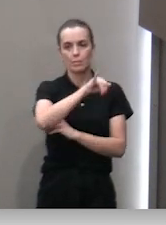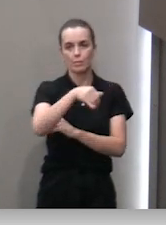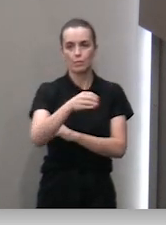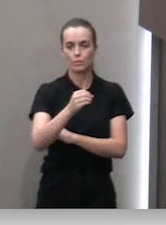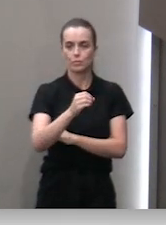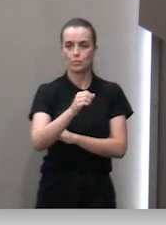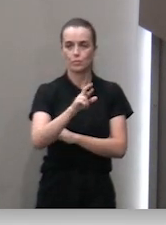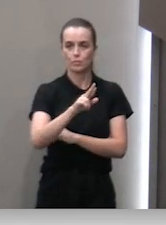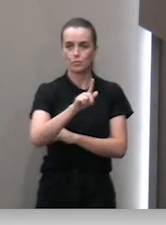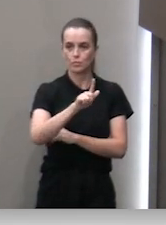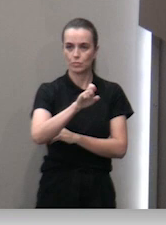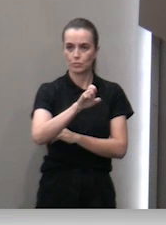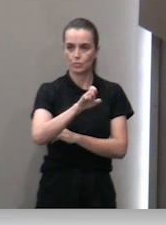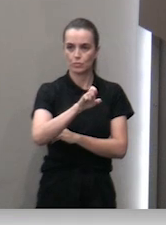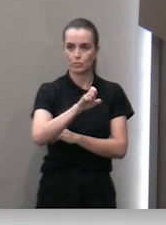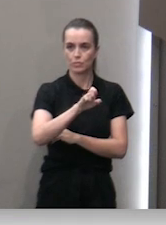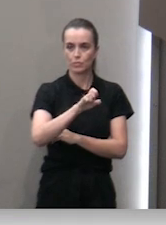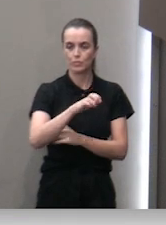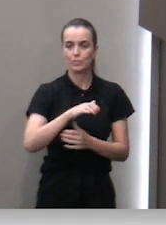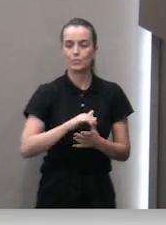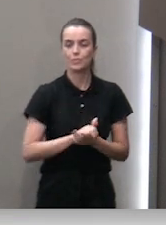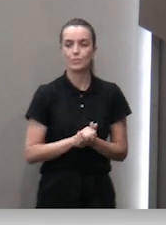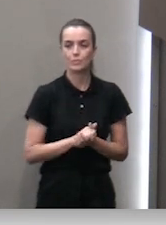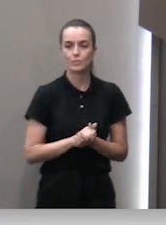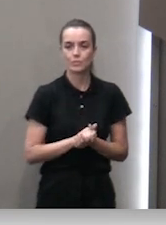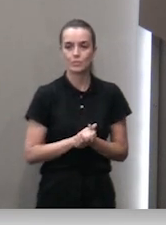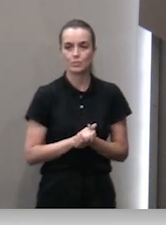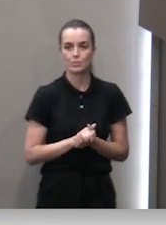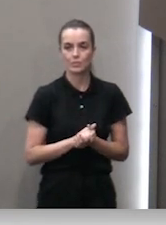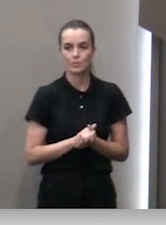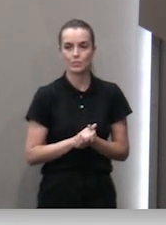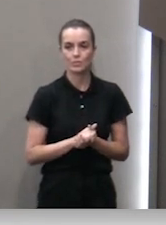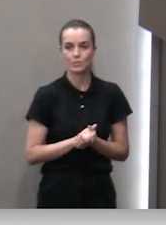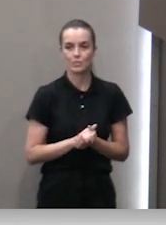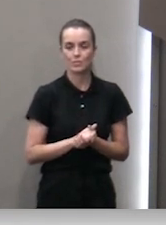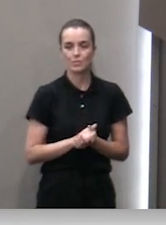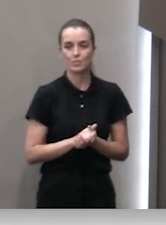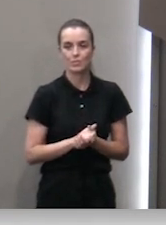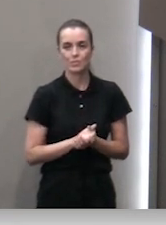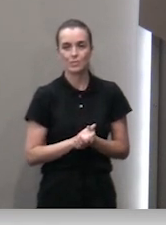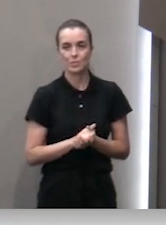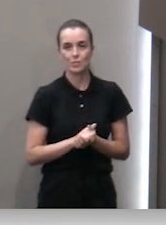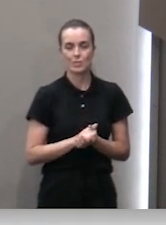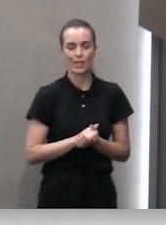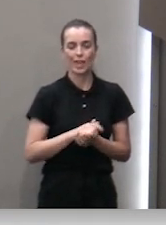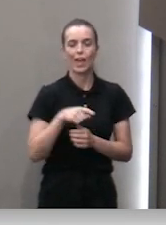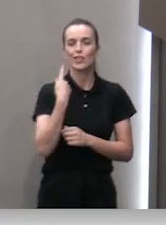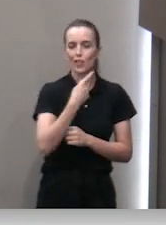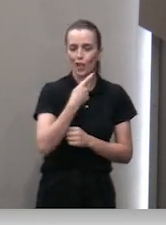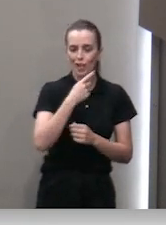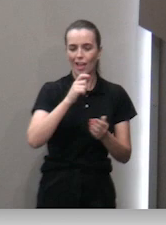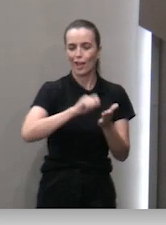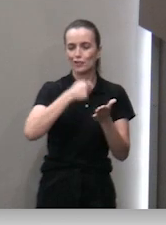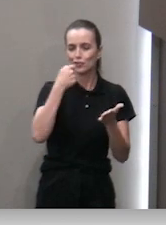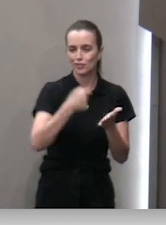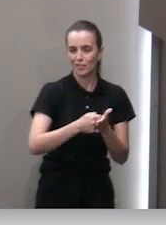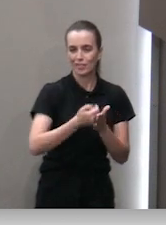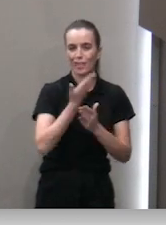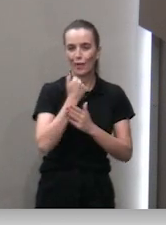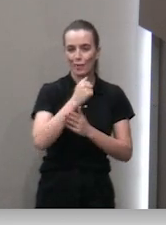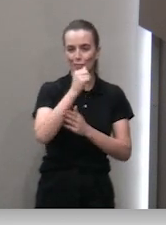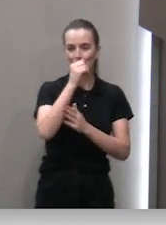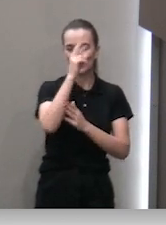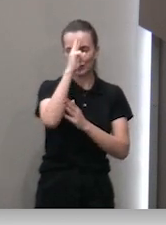Fagundes Tomé. Estamos em dívida um com o outro aí numa janta, mas vamos fazer, vamos marcar.